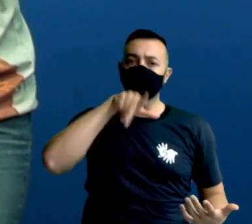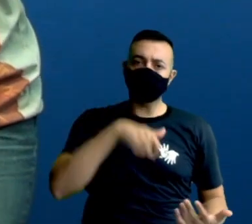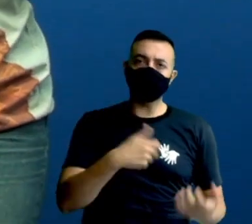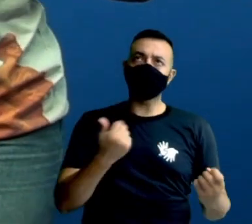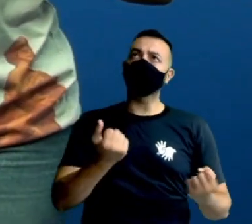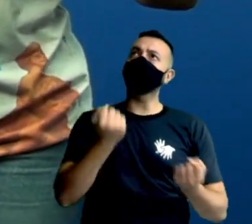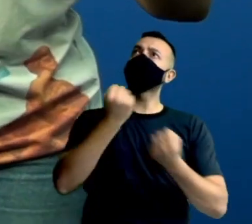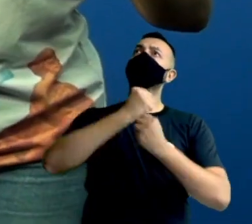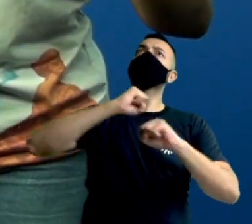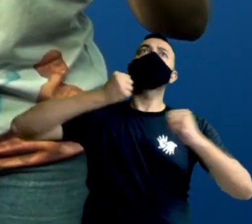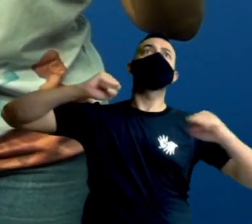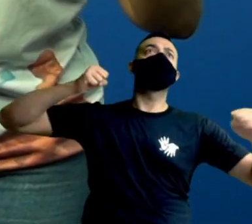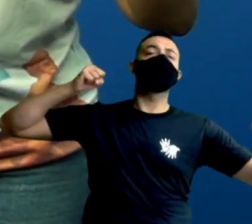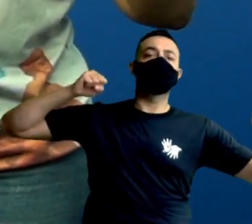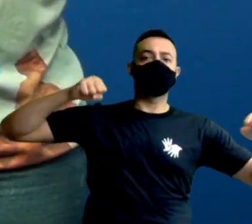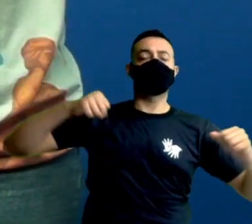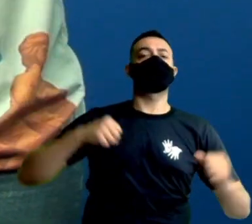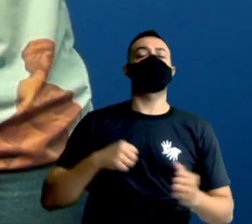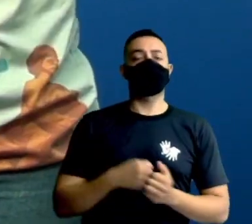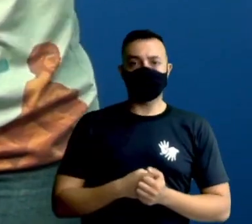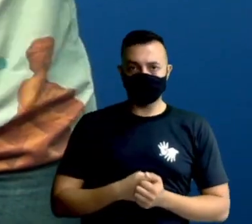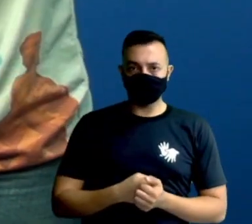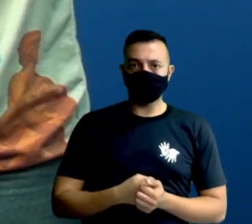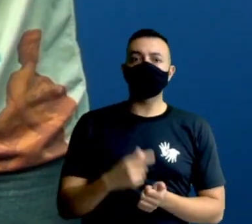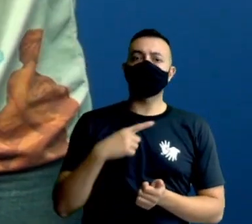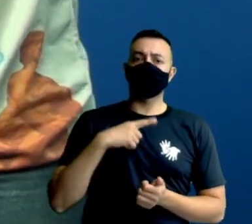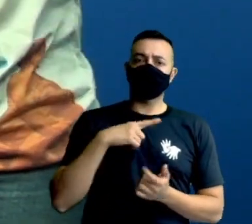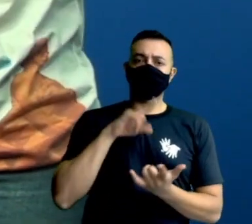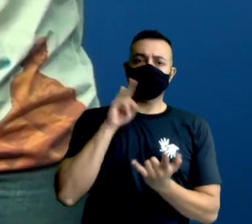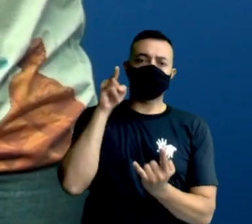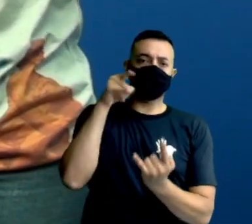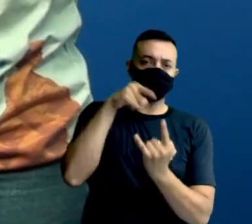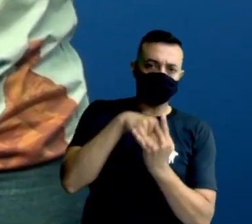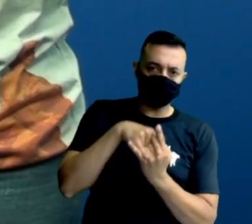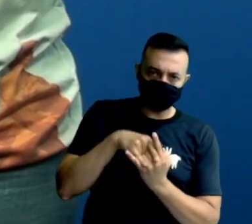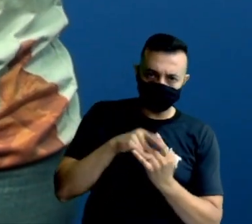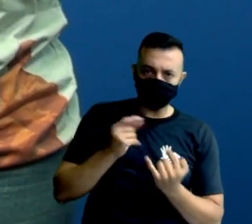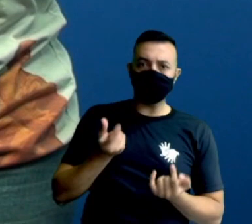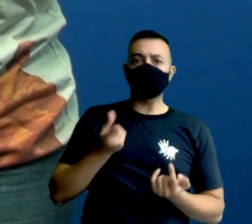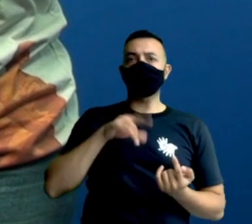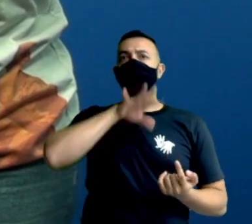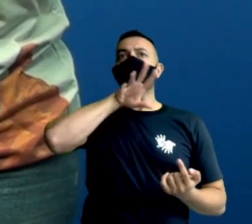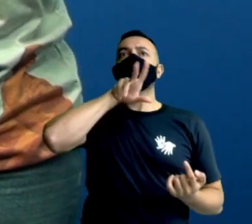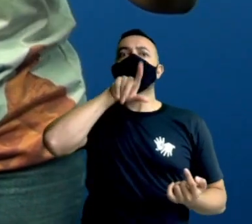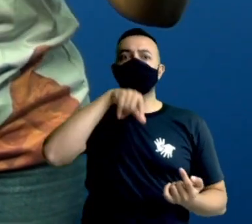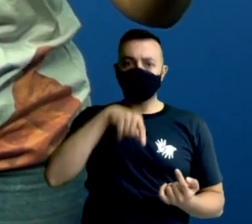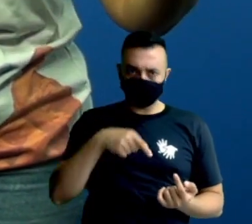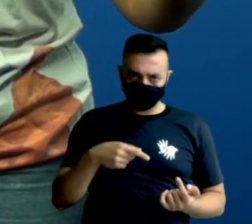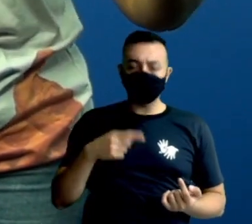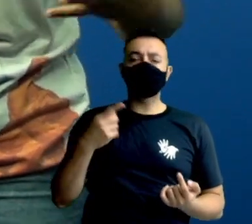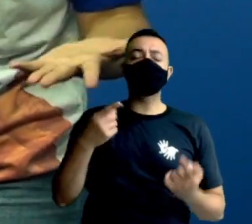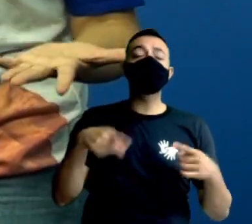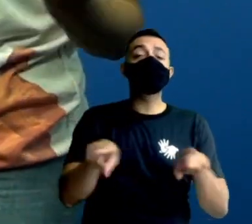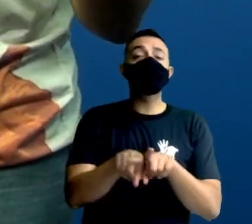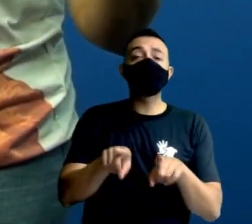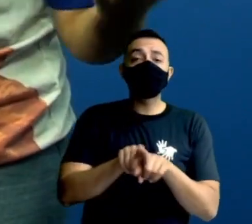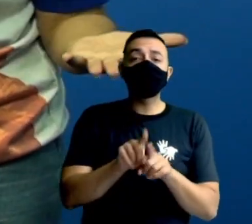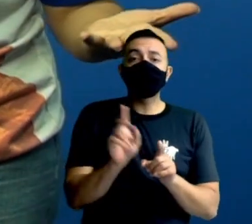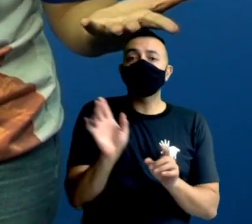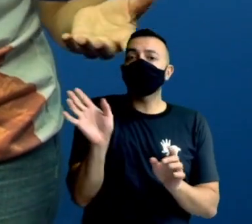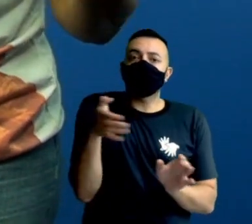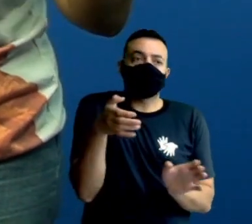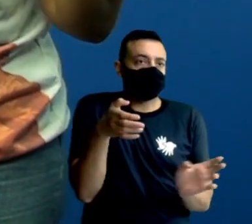enormes. Para ter uma ideia, além de mamutes, daqueles tigres que aparecem também, né, na Área do Gelo, as preguiças, gente,